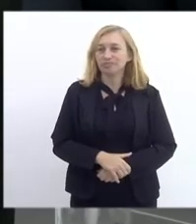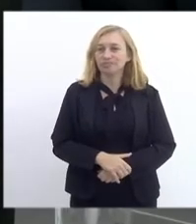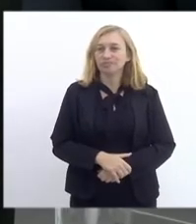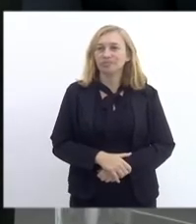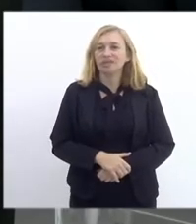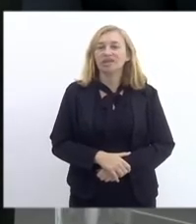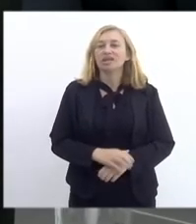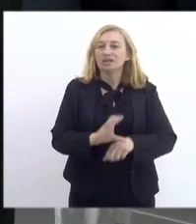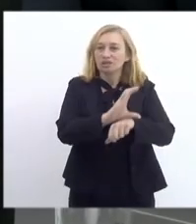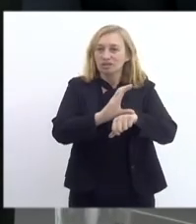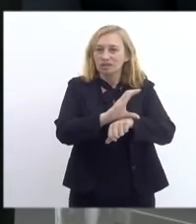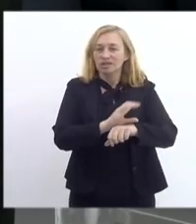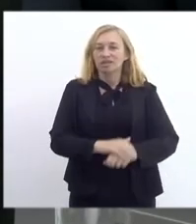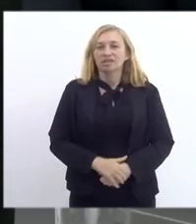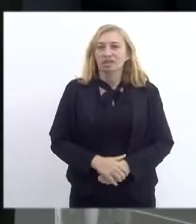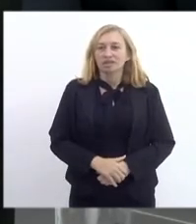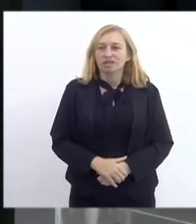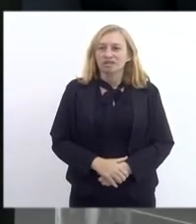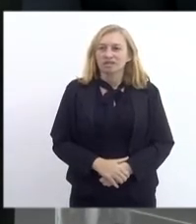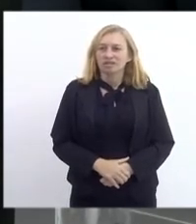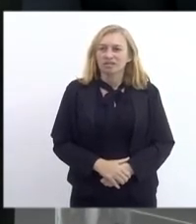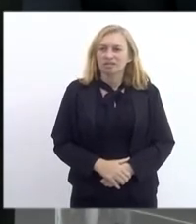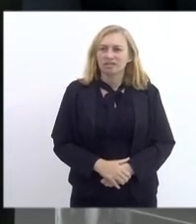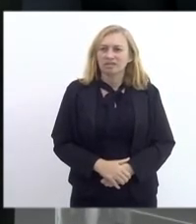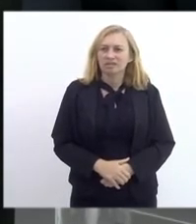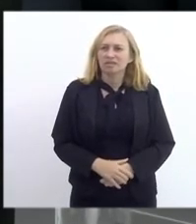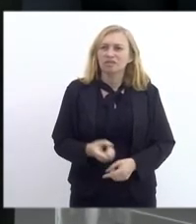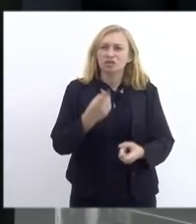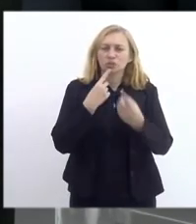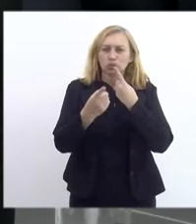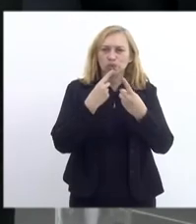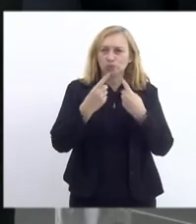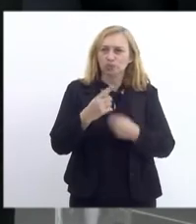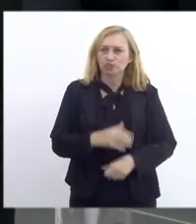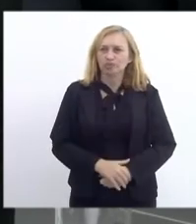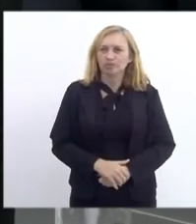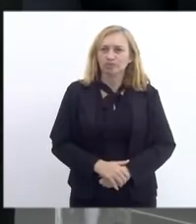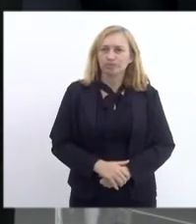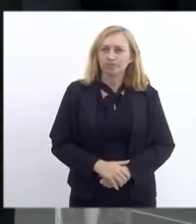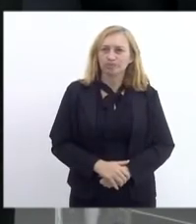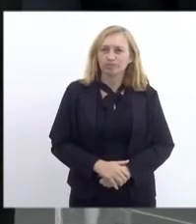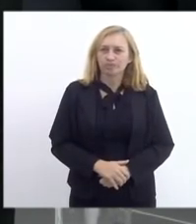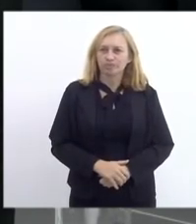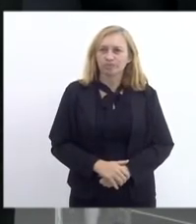Parecer pela constitucionalidade. Em discussão.